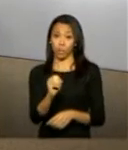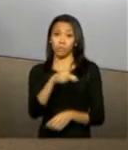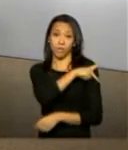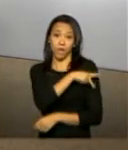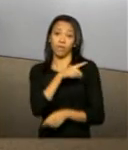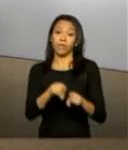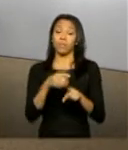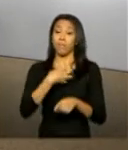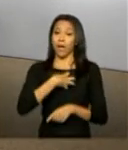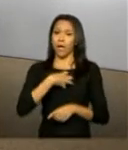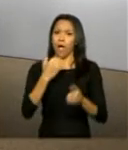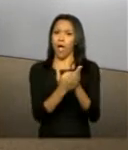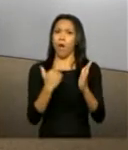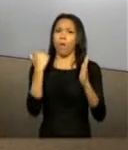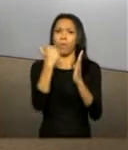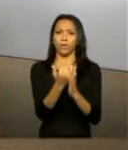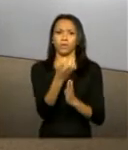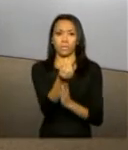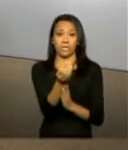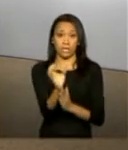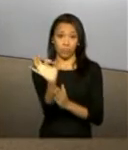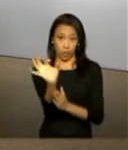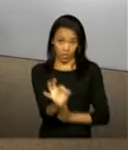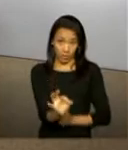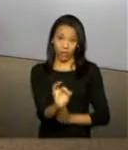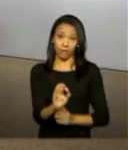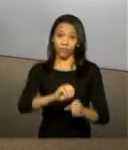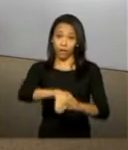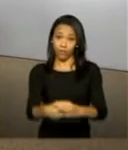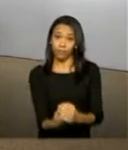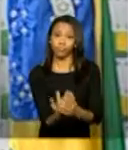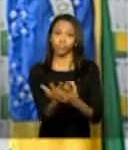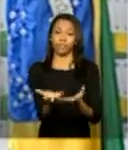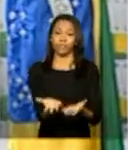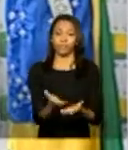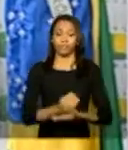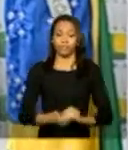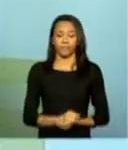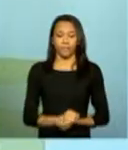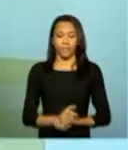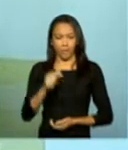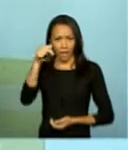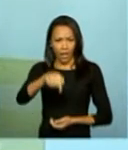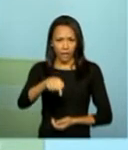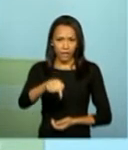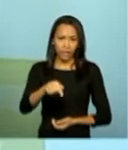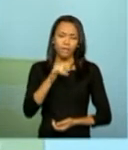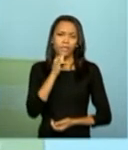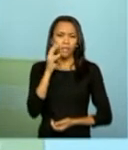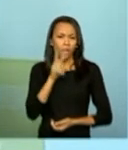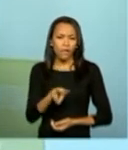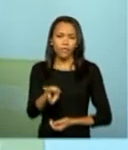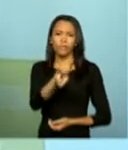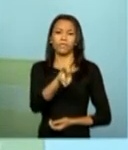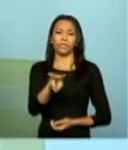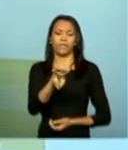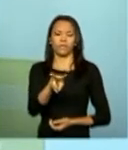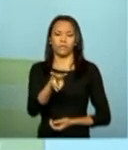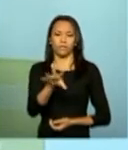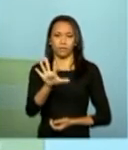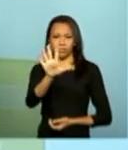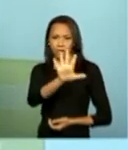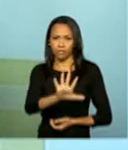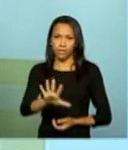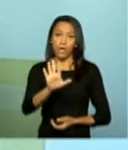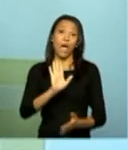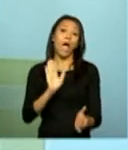tiveram um aumento de 60% na produção. Aqui, especificamente, é o Mato Piba, que é a